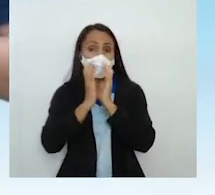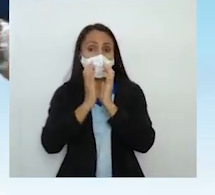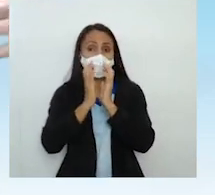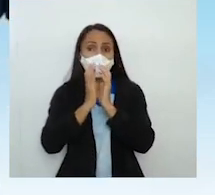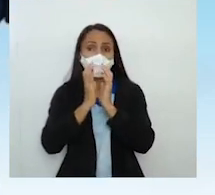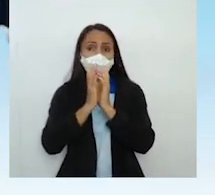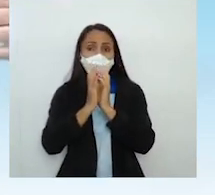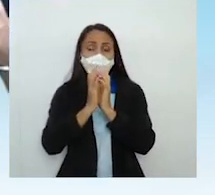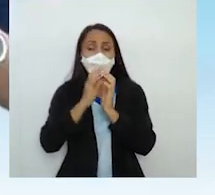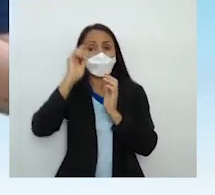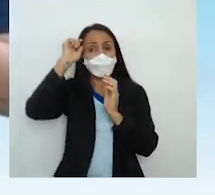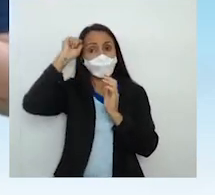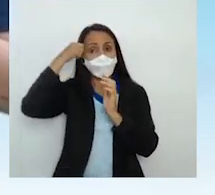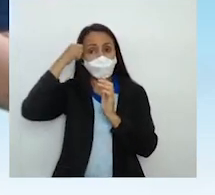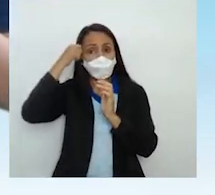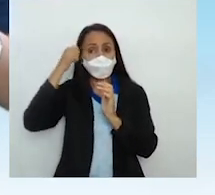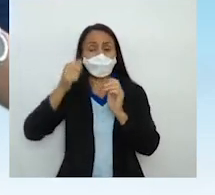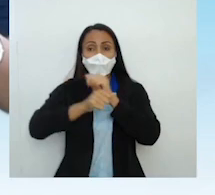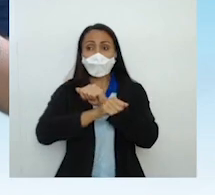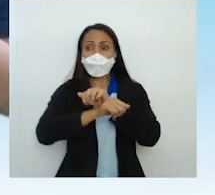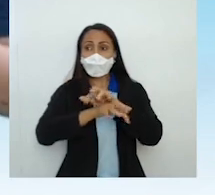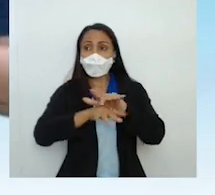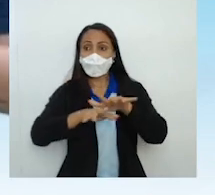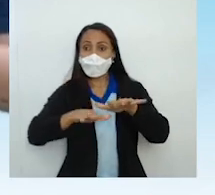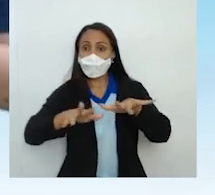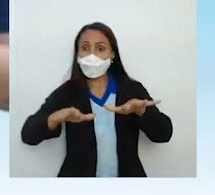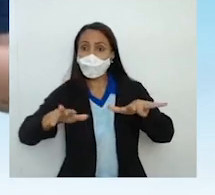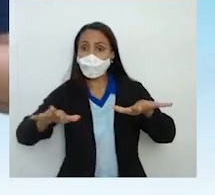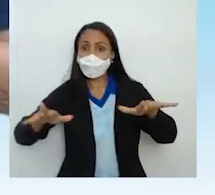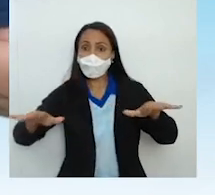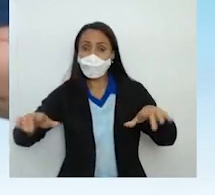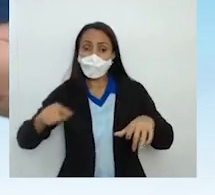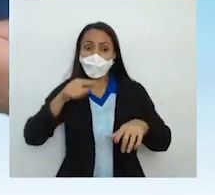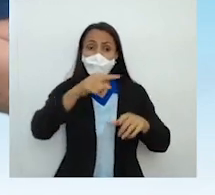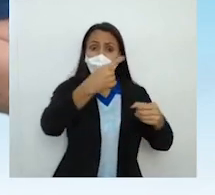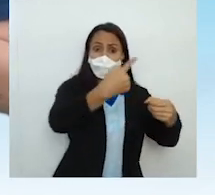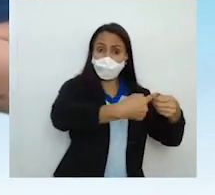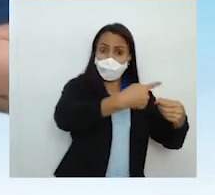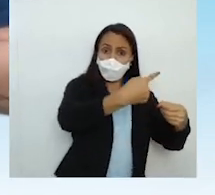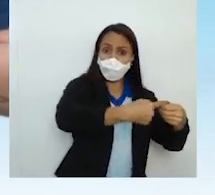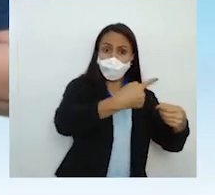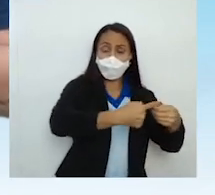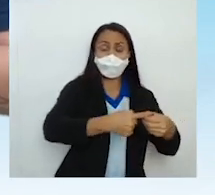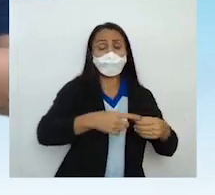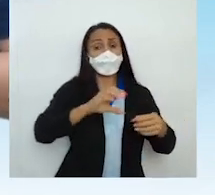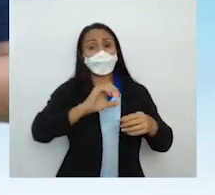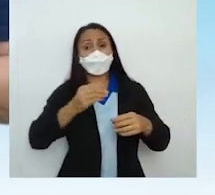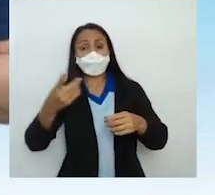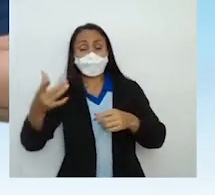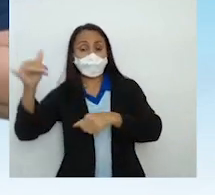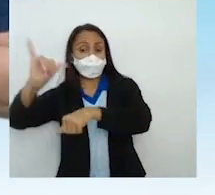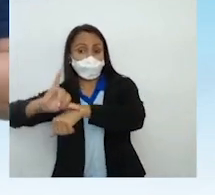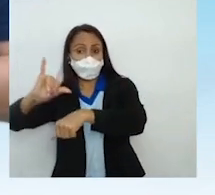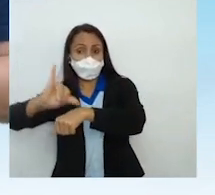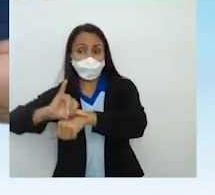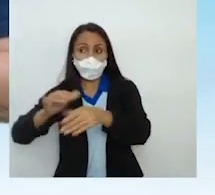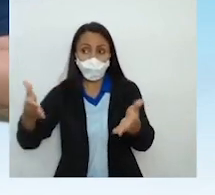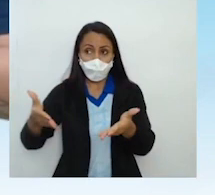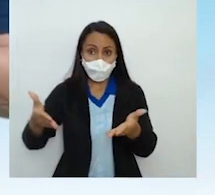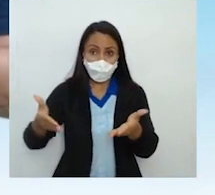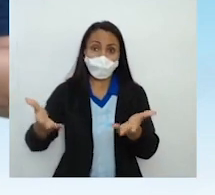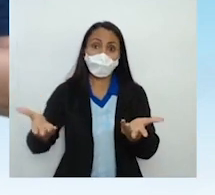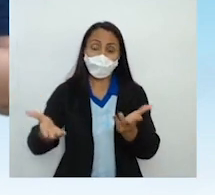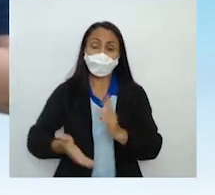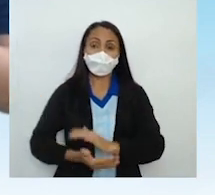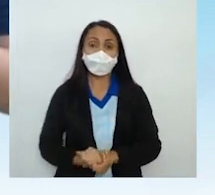eram reencaminhados. Alguns seguiam para a Zona da Mata, alguns ficavam aqui na capital, né, para servir ao trabalho na